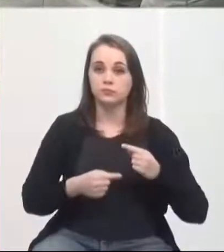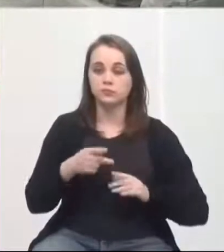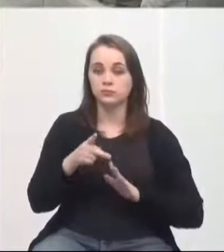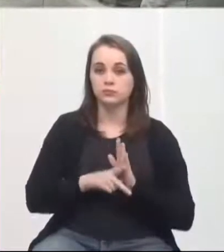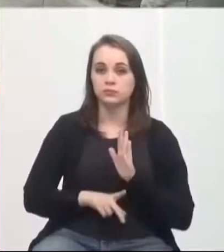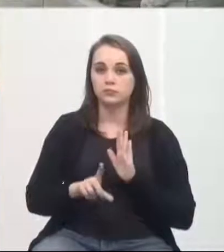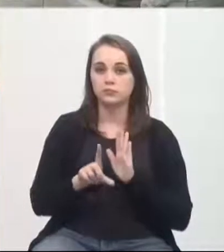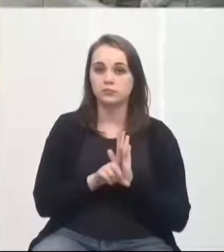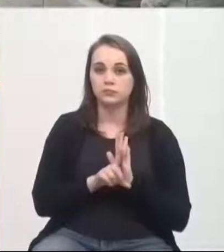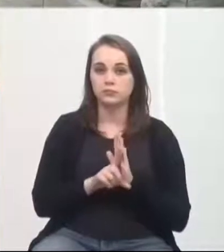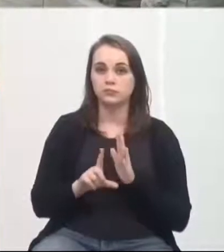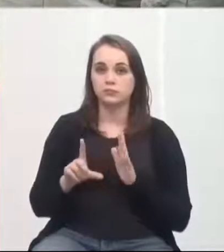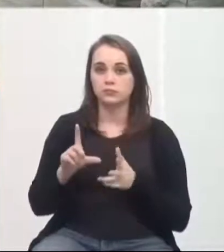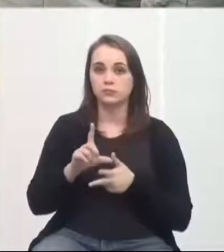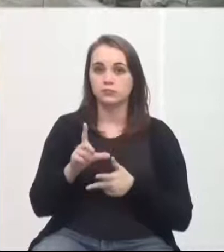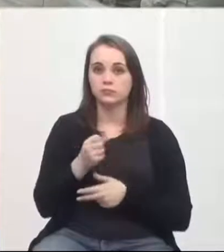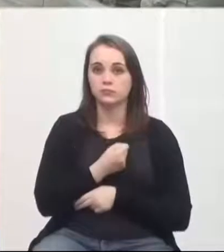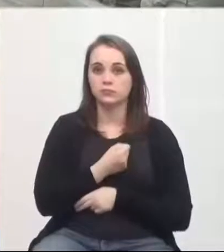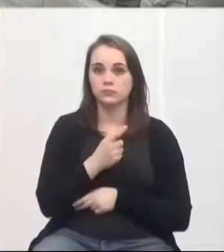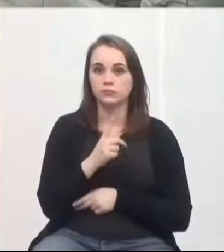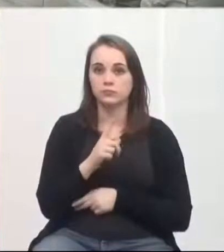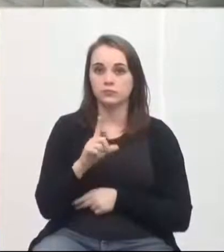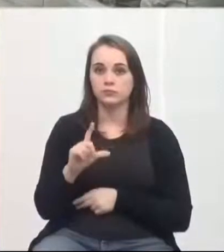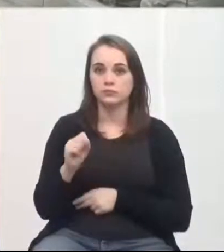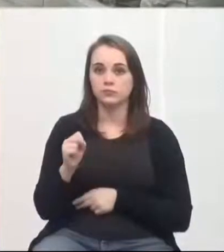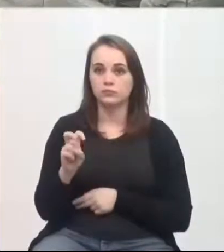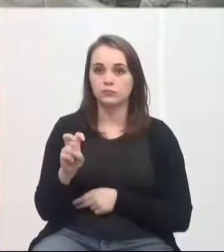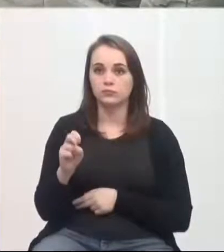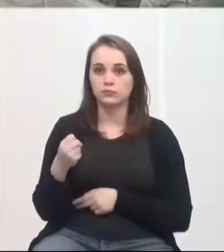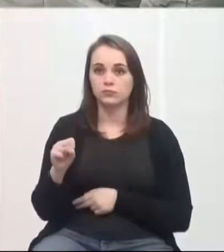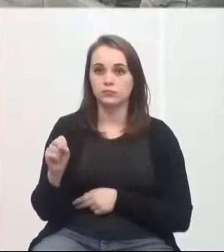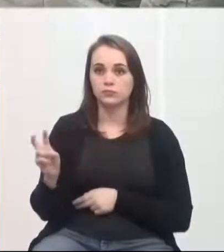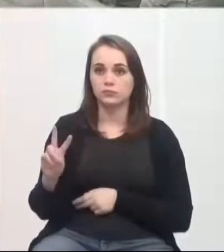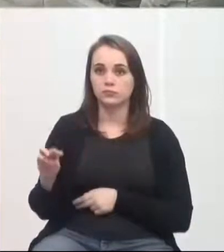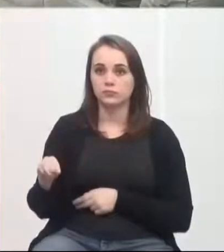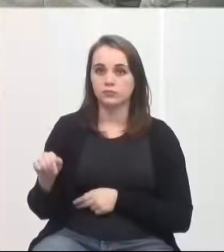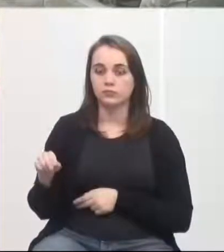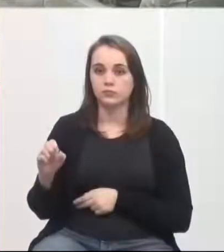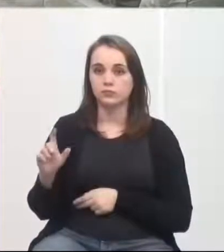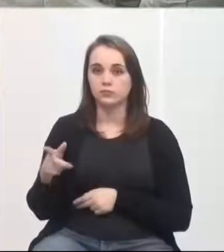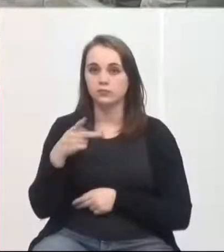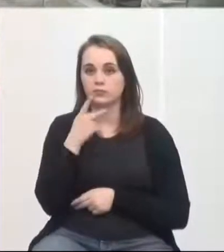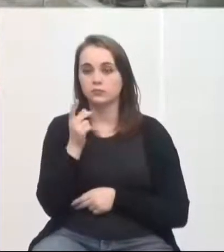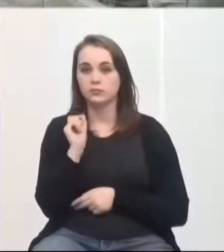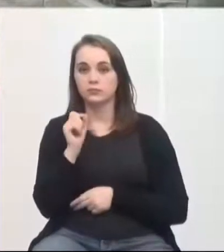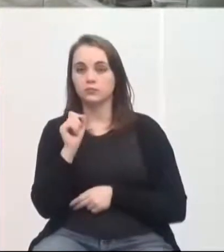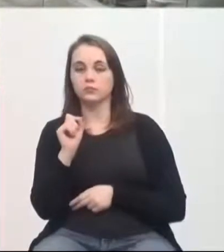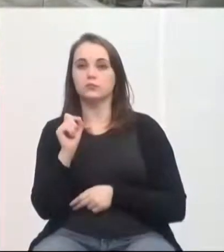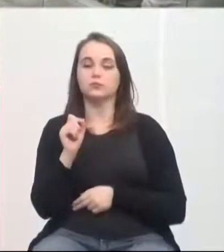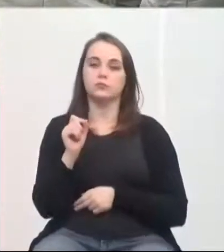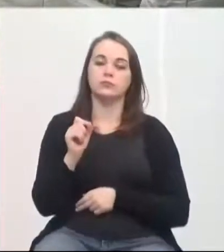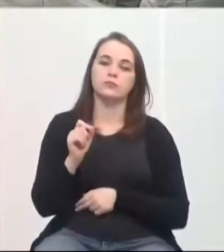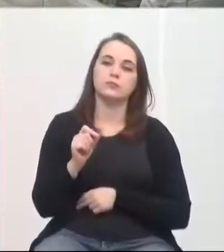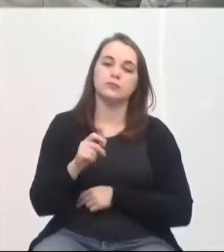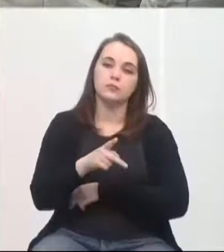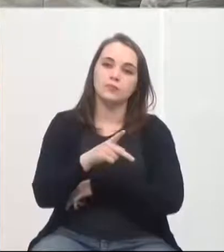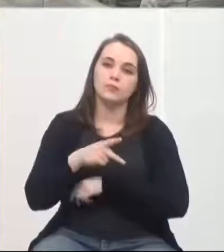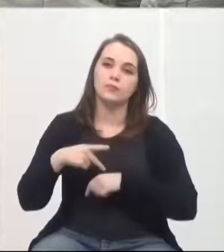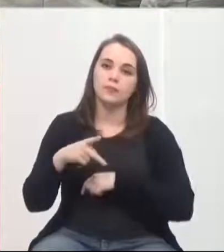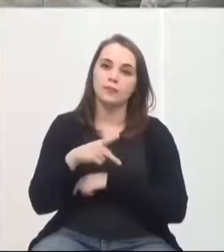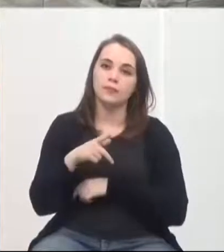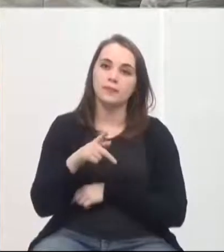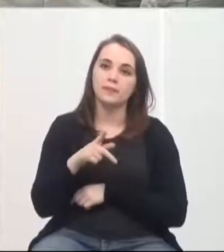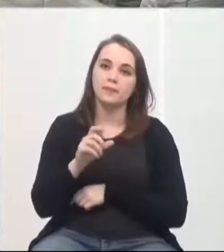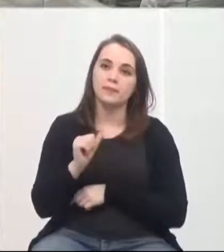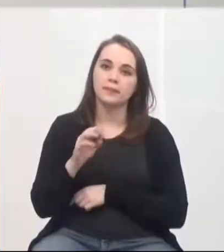o projeto de lei do Poder Legislativo, número PL 5821, de autoria do vereador Manuel Rossenck, que denomina Parque Catarina Guise